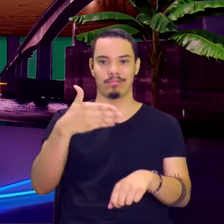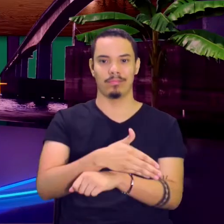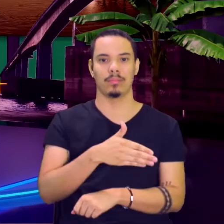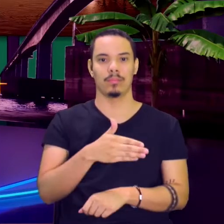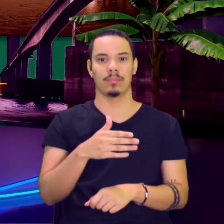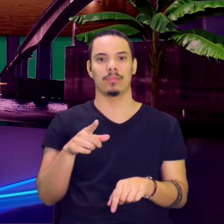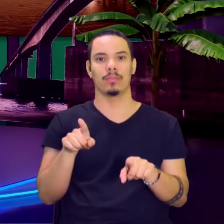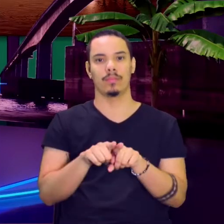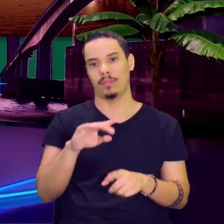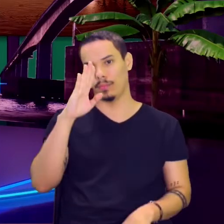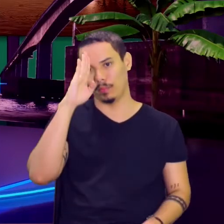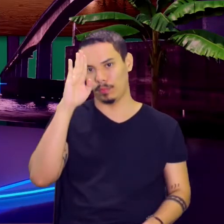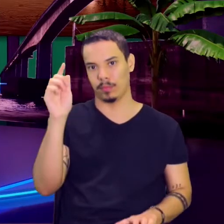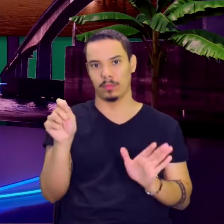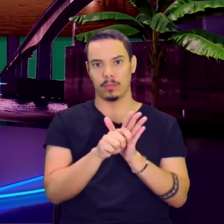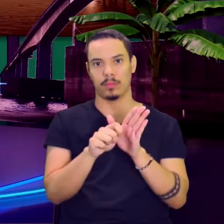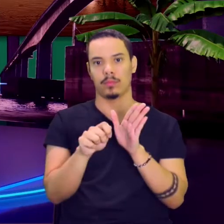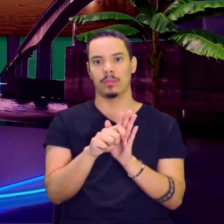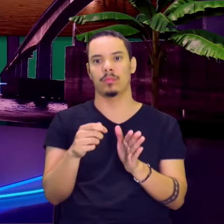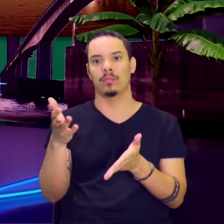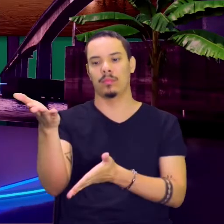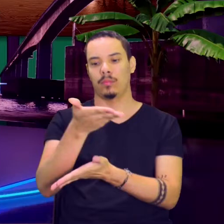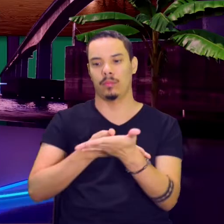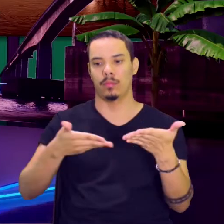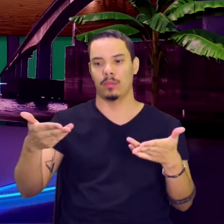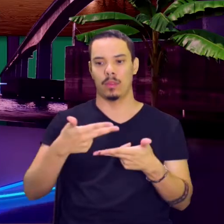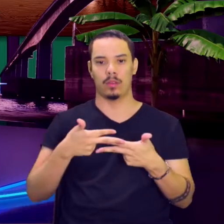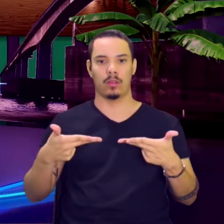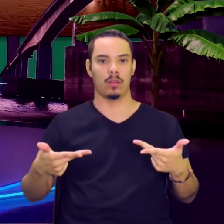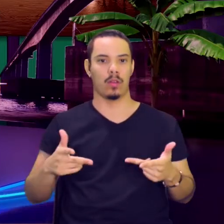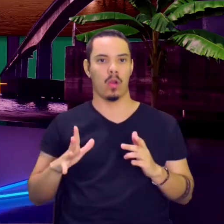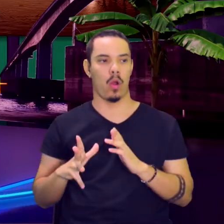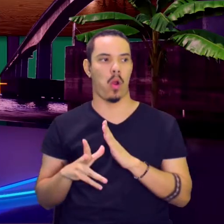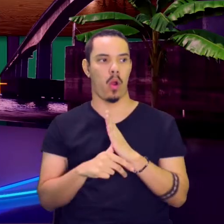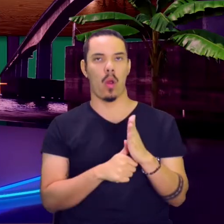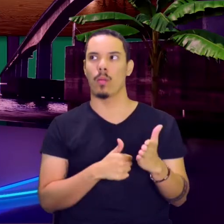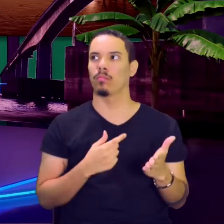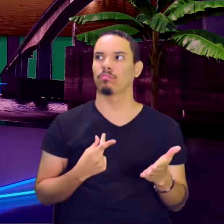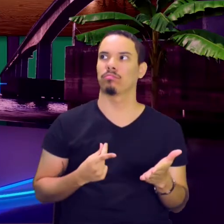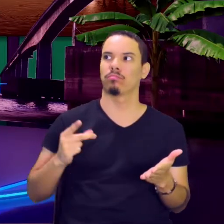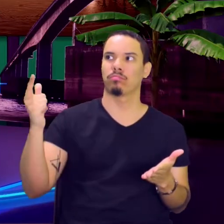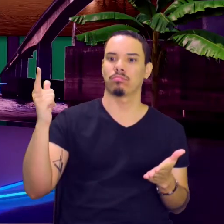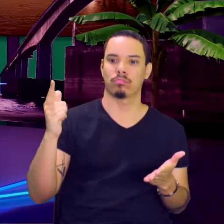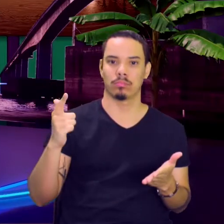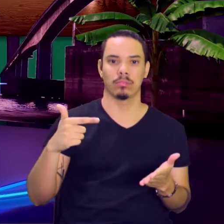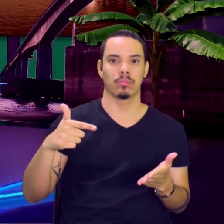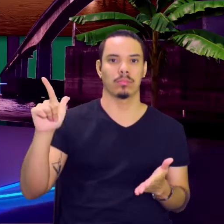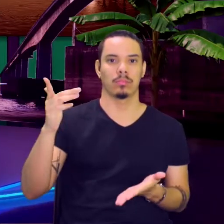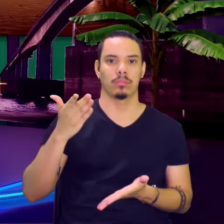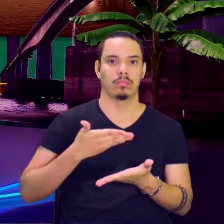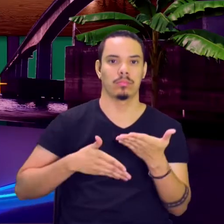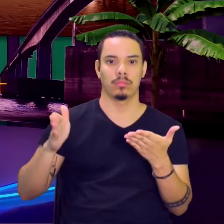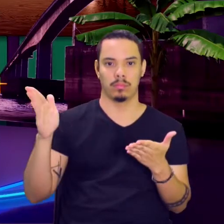Uhum. Então a gente faz essa vigilância através do poder público, a União, no caso.